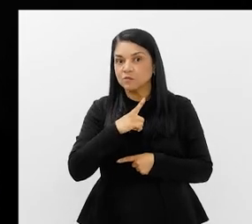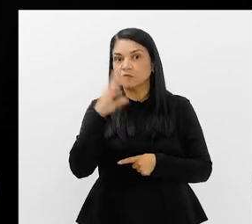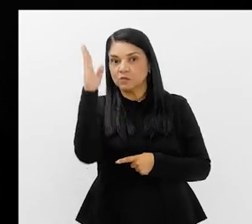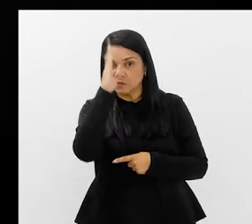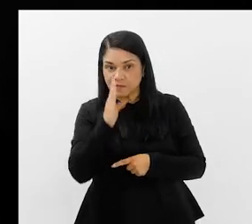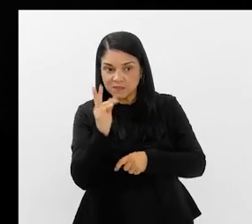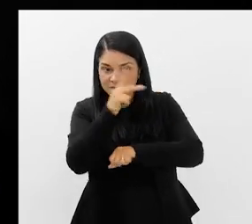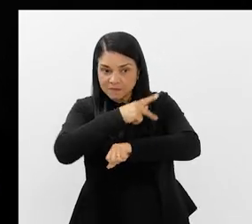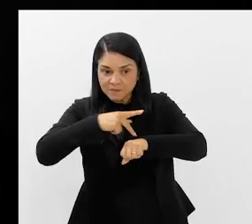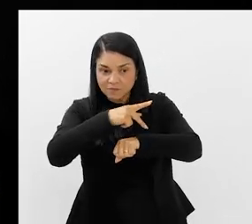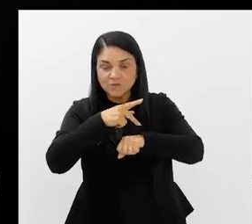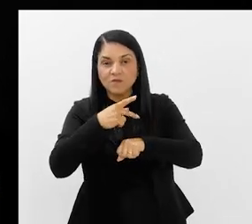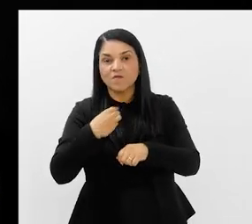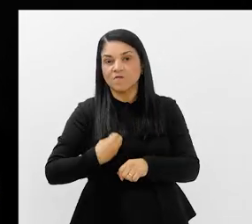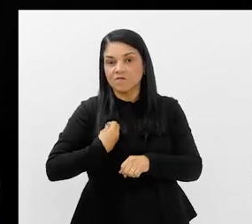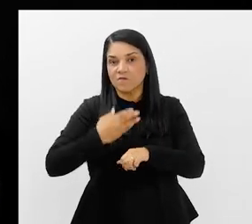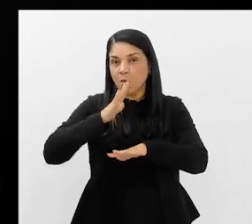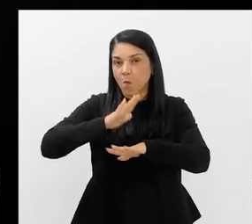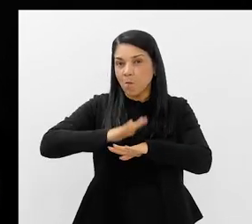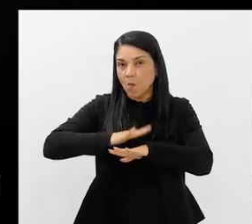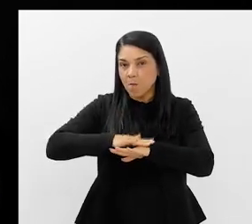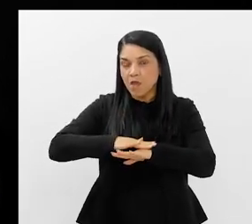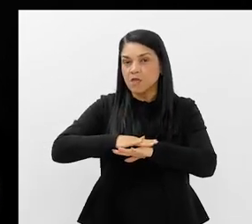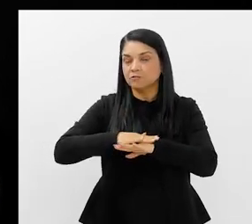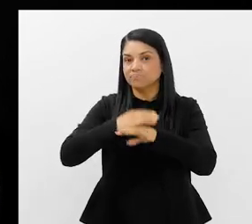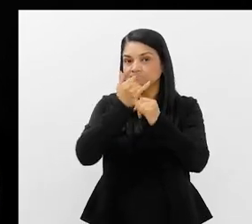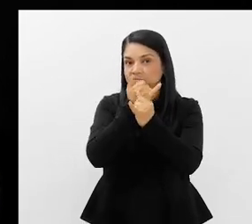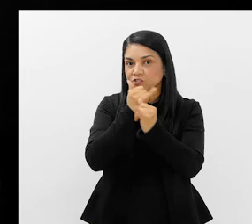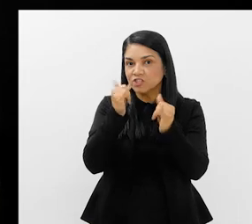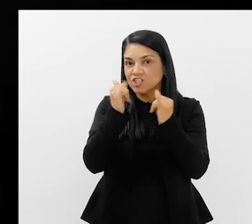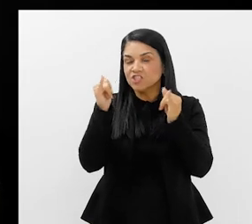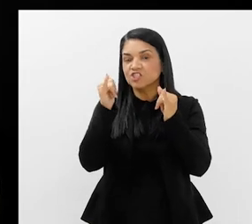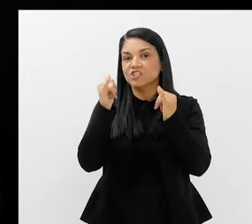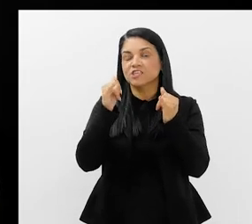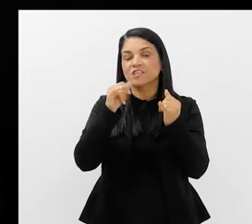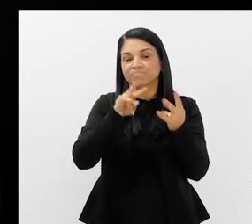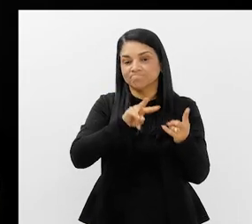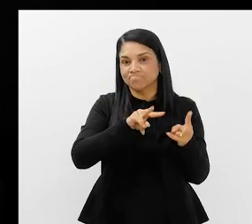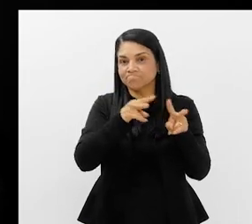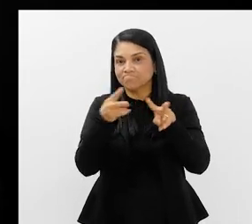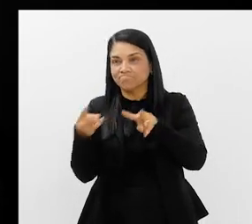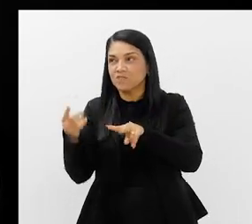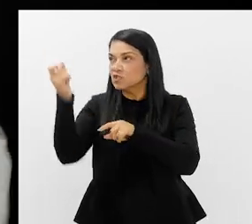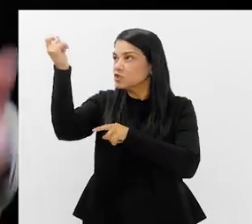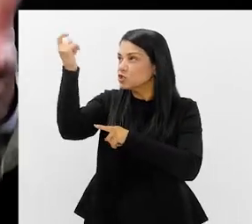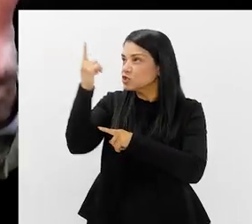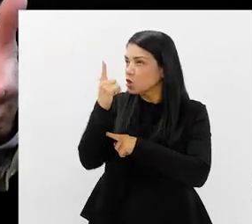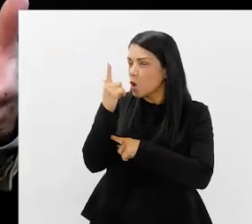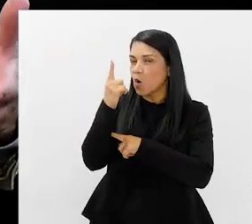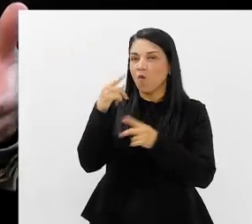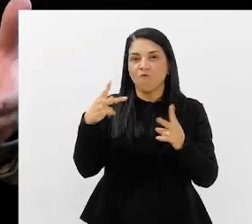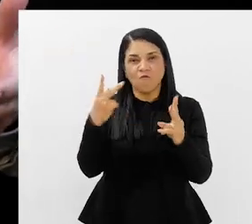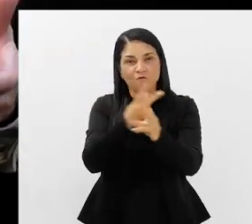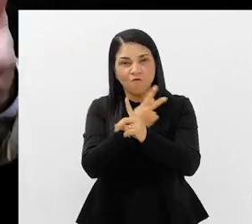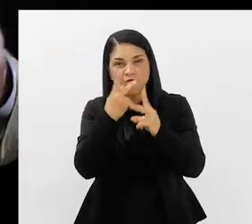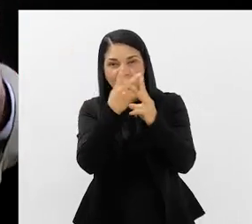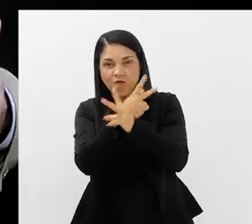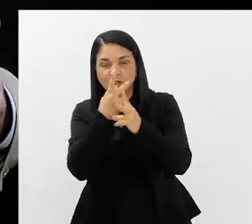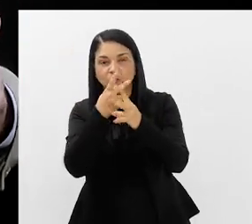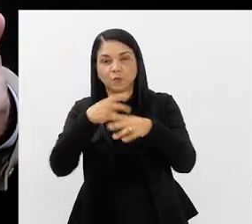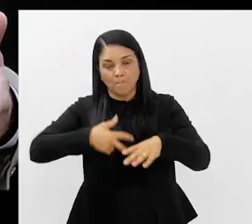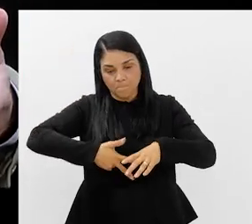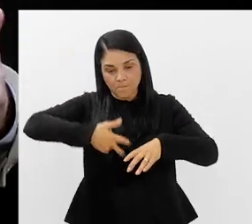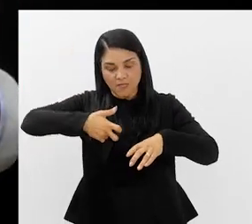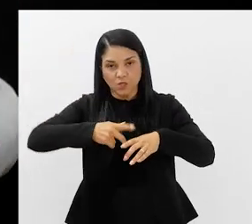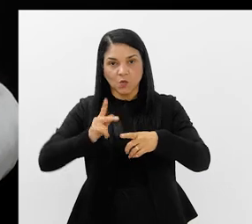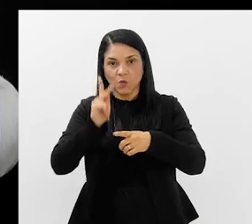Brasil que vive um momento de pujança energética, num momento de transição energética, nós temos sol, nós temos vento,